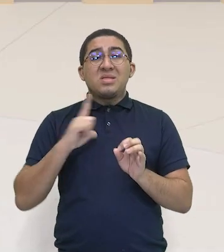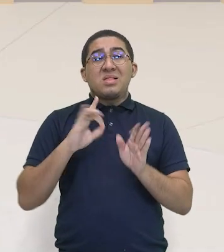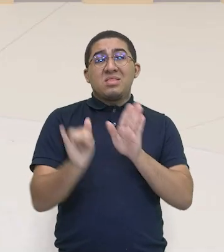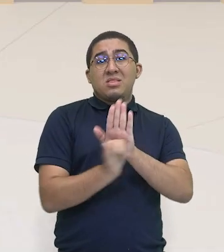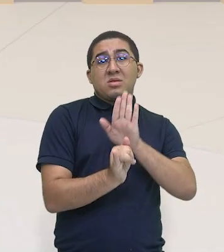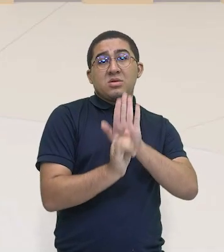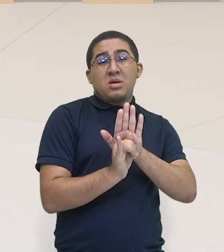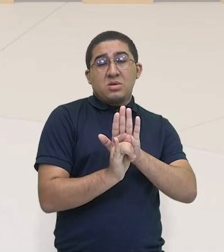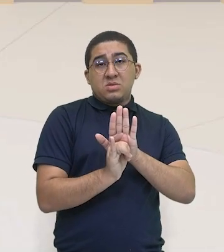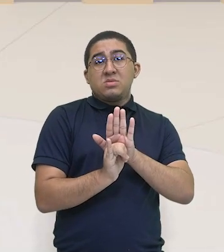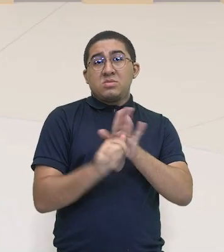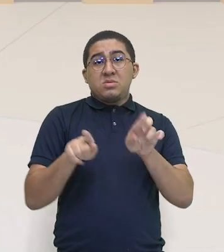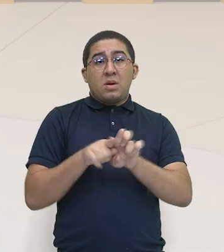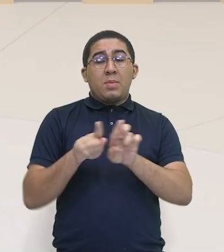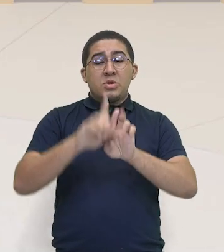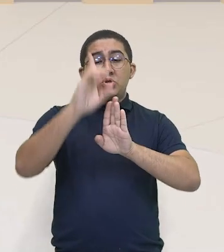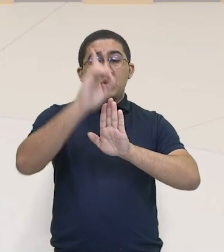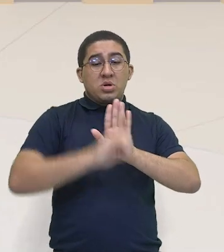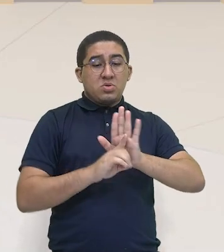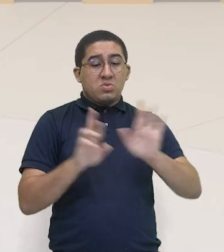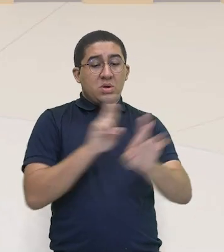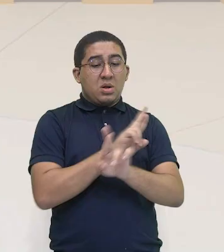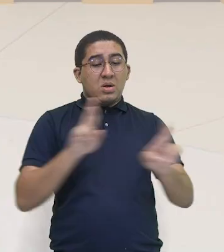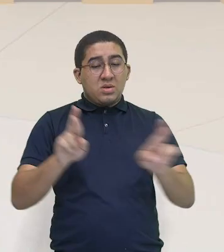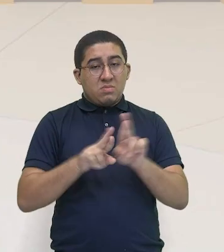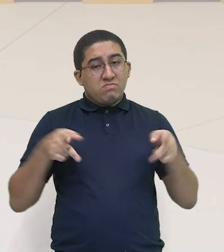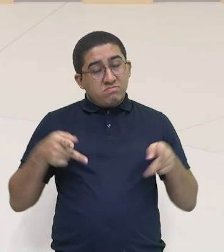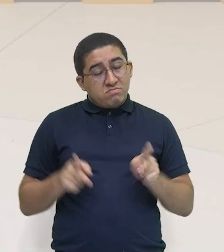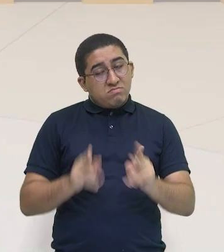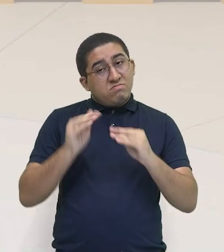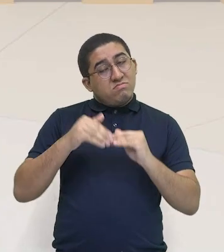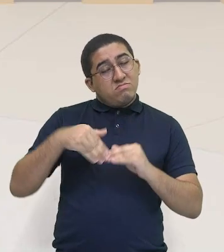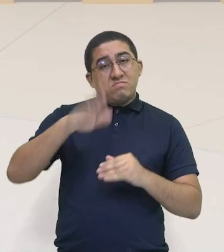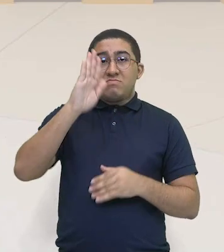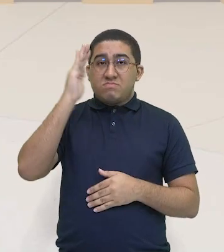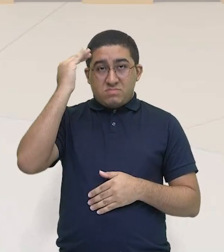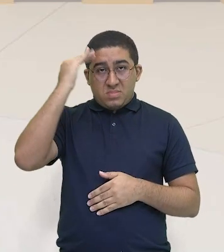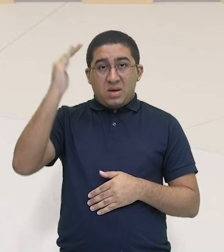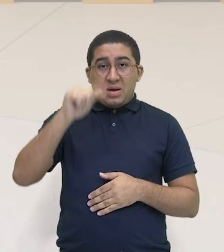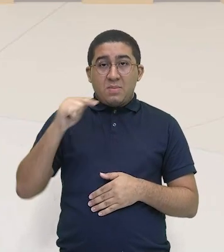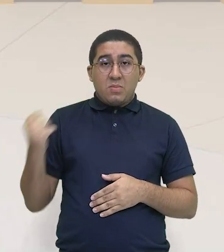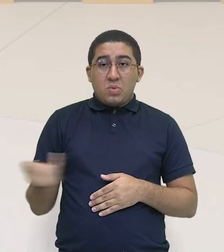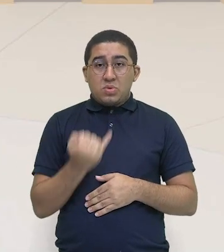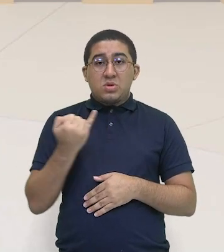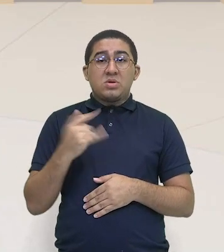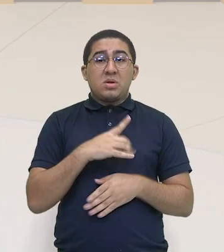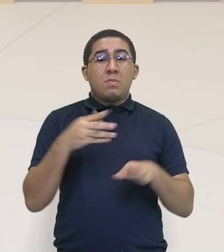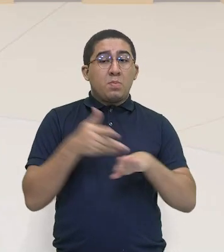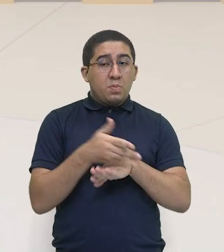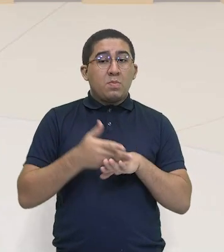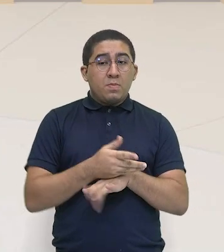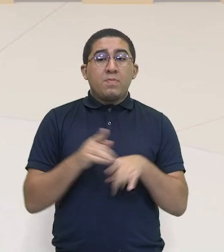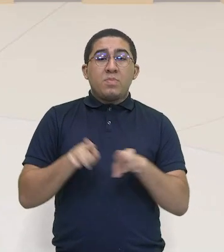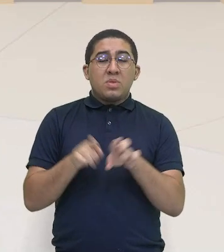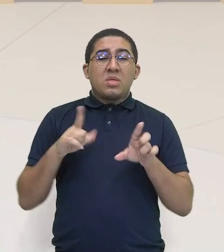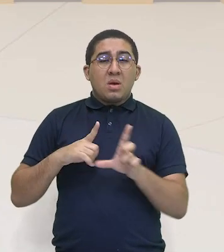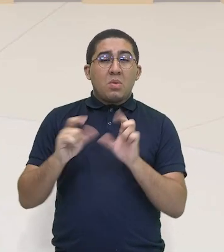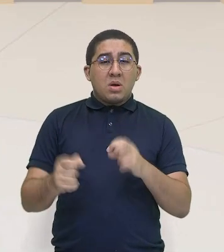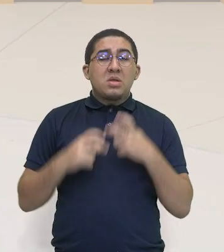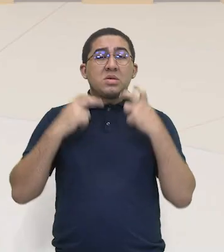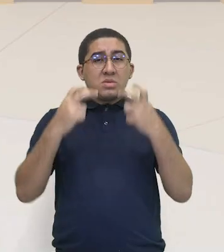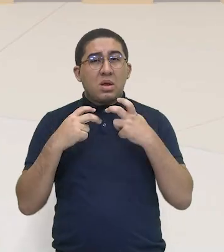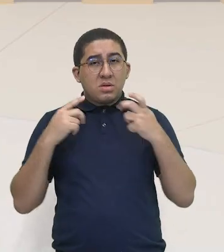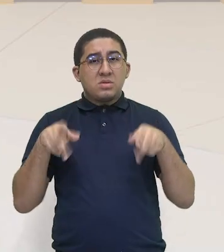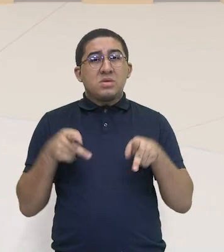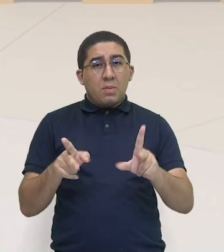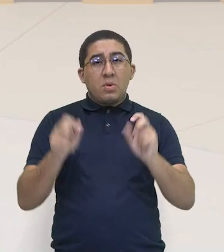reconhecimento e de direitos. Cada vez mais, né, professor? Cada vez mais é importante estarem presentes, fazendo barulho, sempre